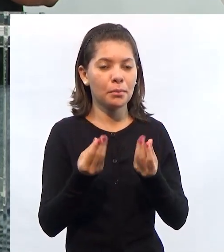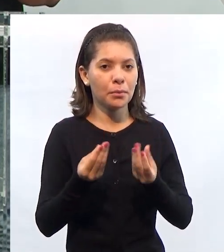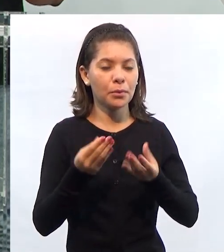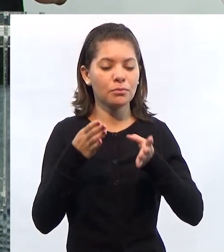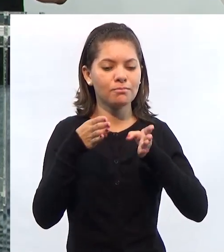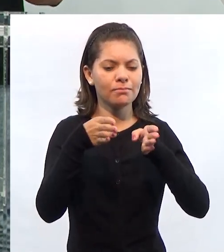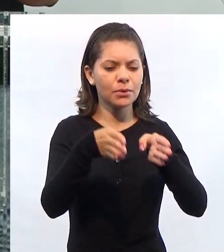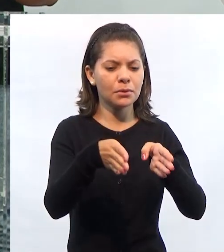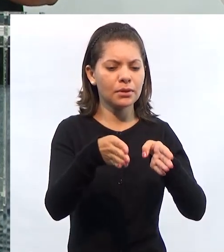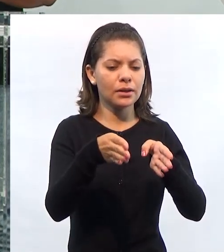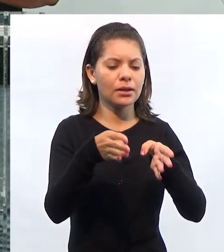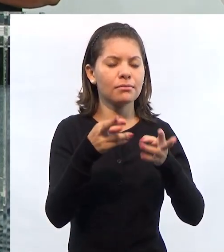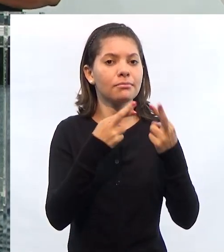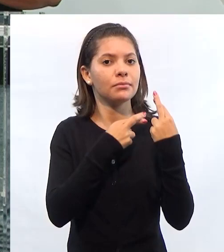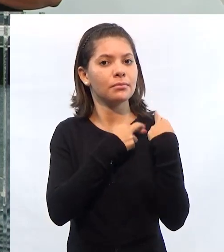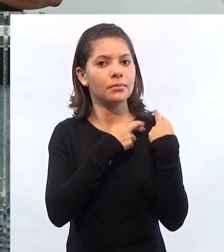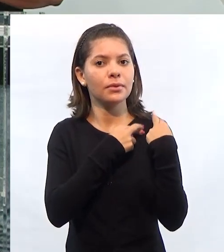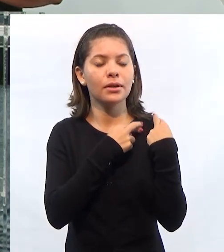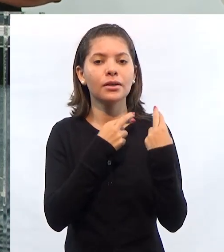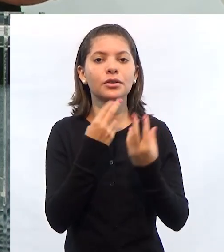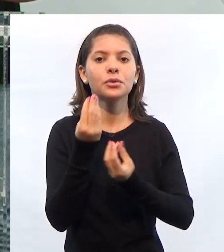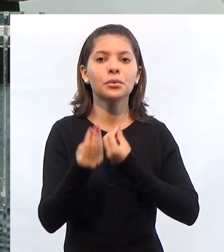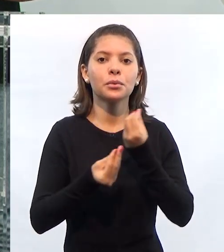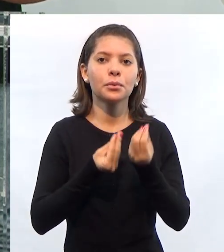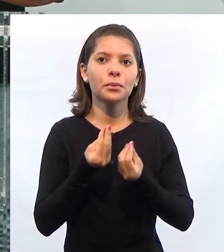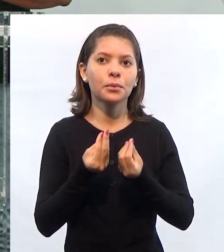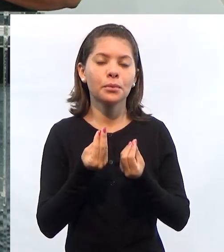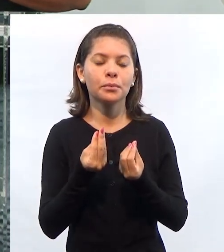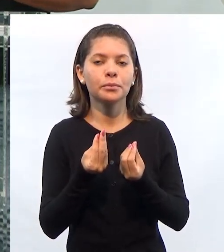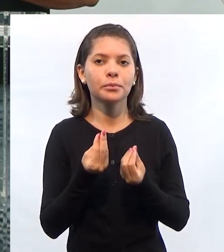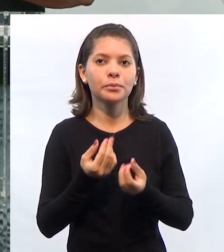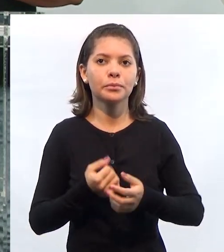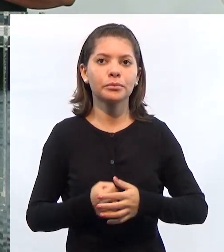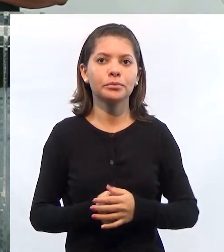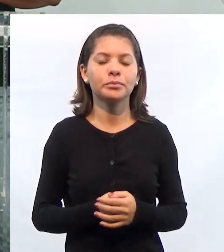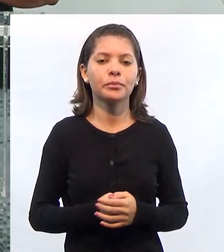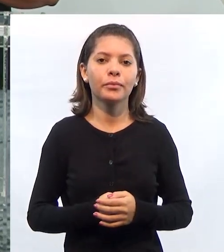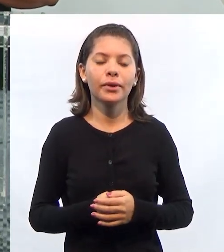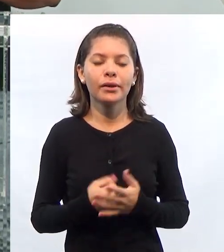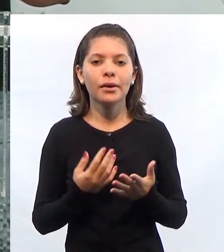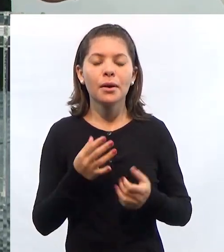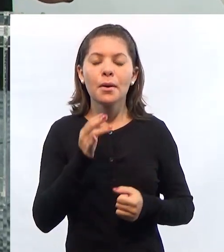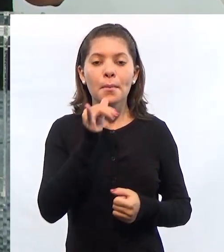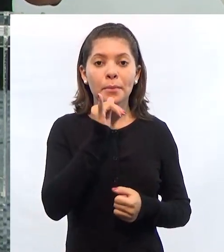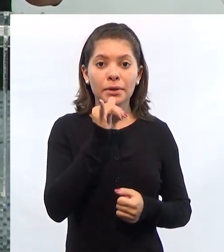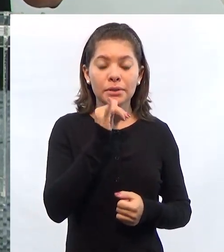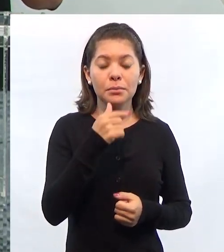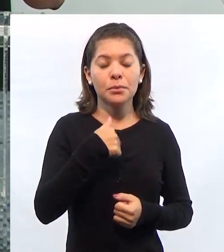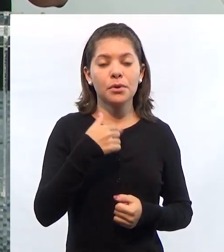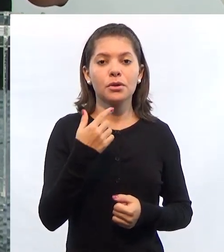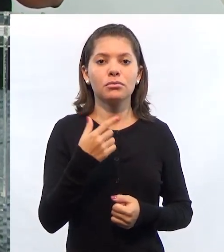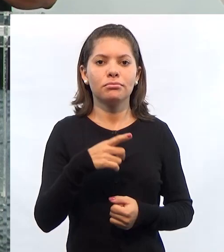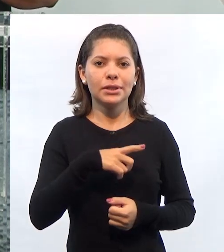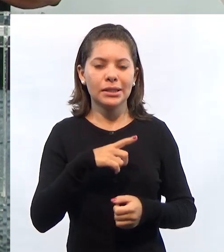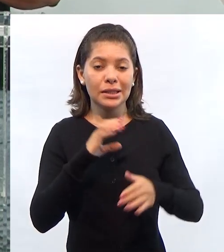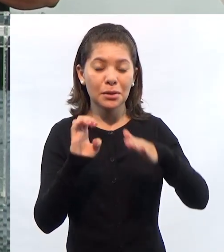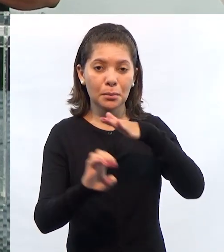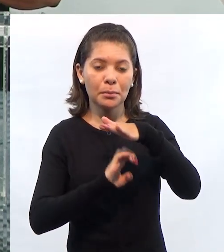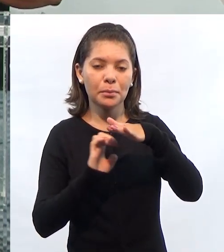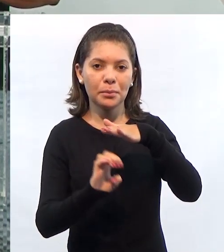está colocado muito dessa responsabilidade sobre o fornecedor. Então, digamos que eu tenho uma empresa